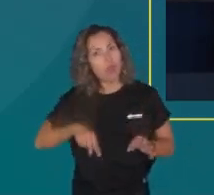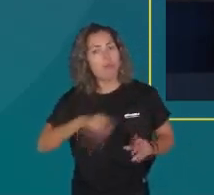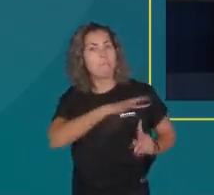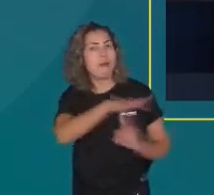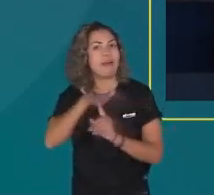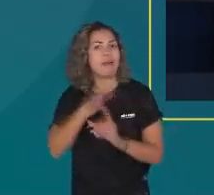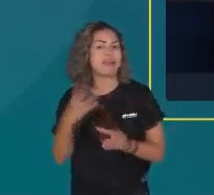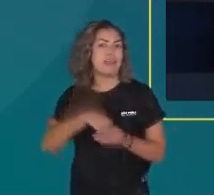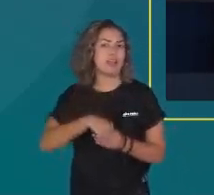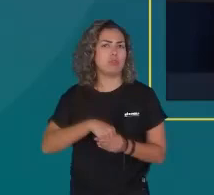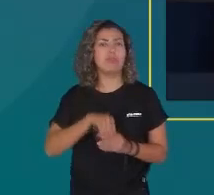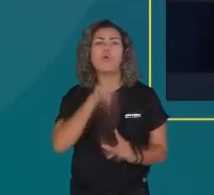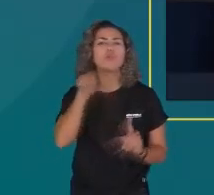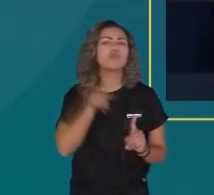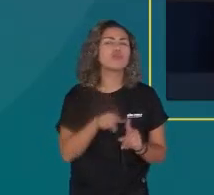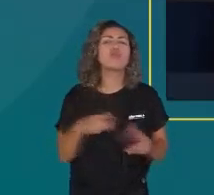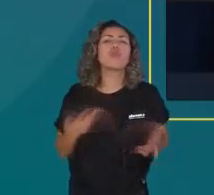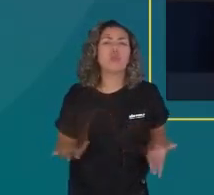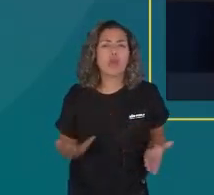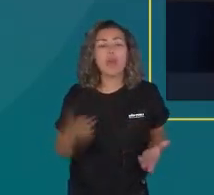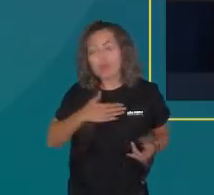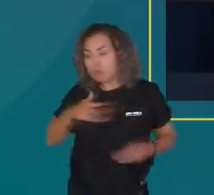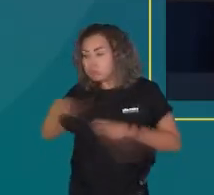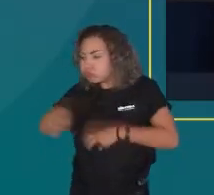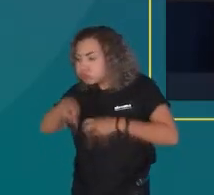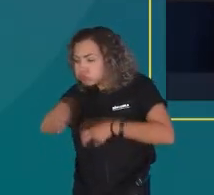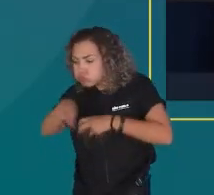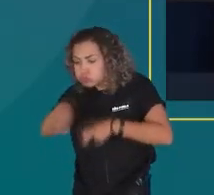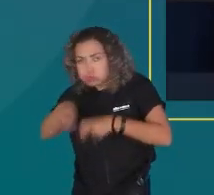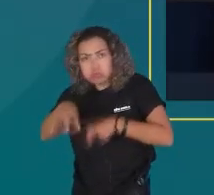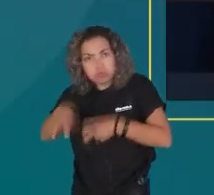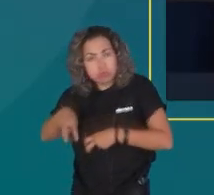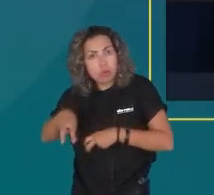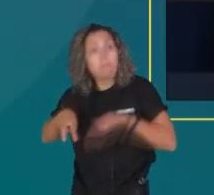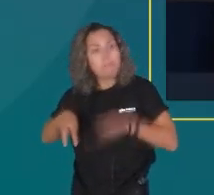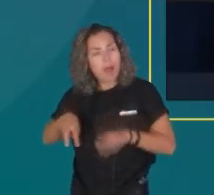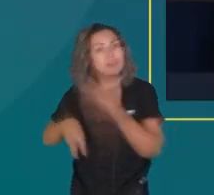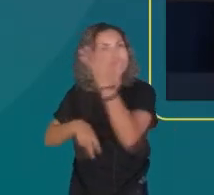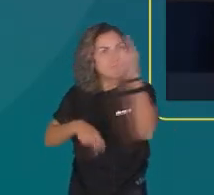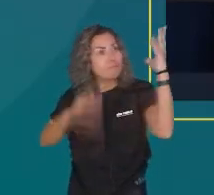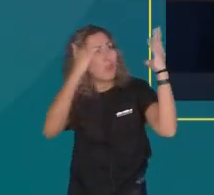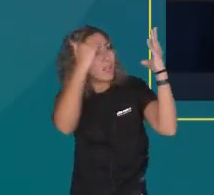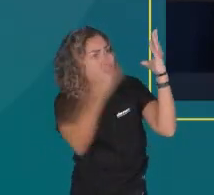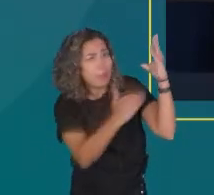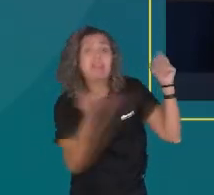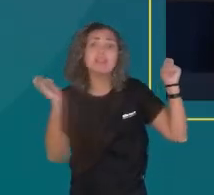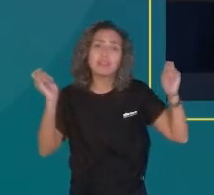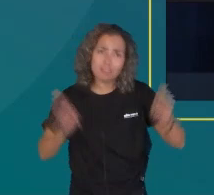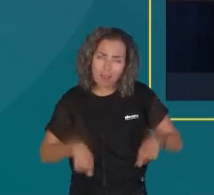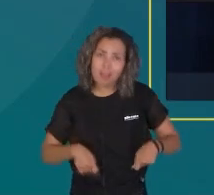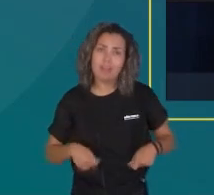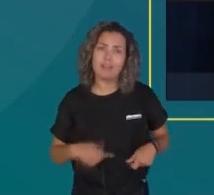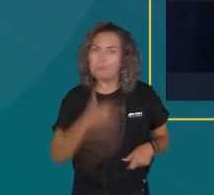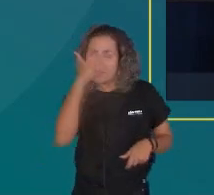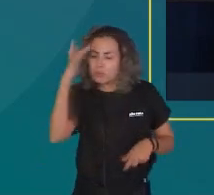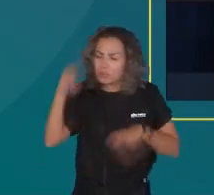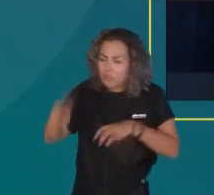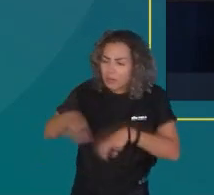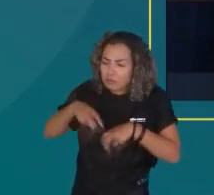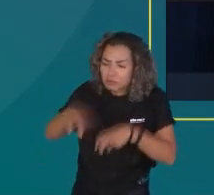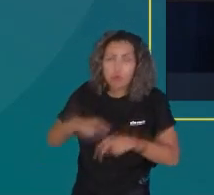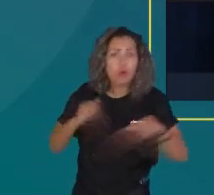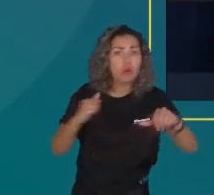e respeitar o meio ambiente, gerando conexão com vários atores, agricultores urbanos,